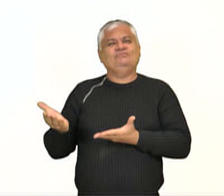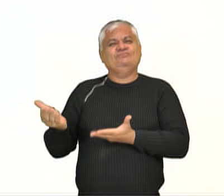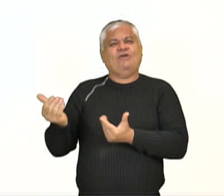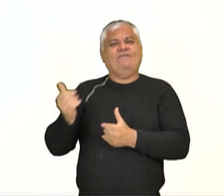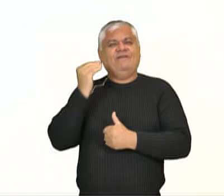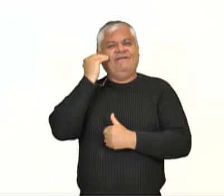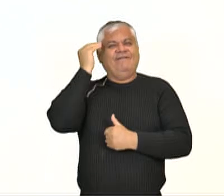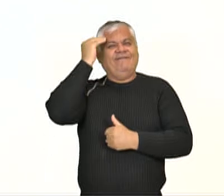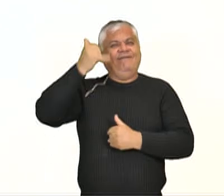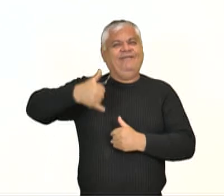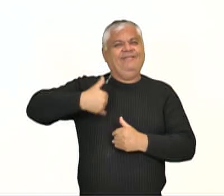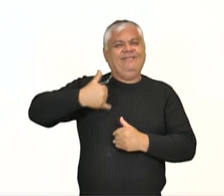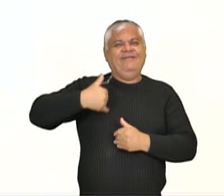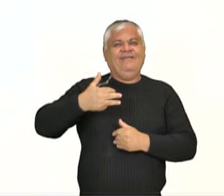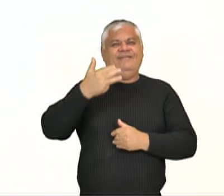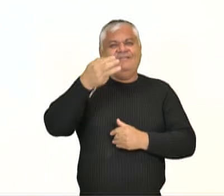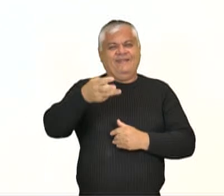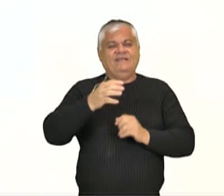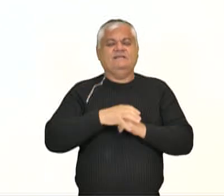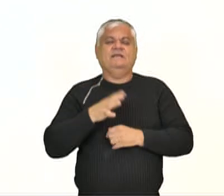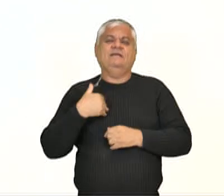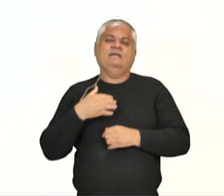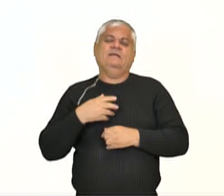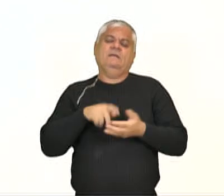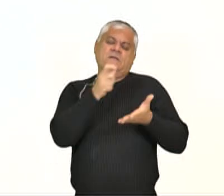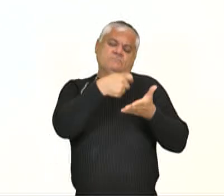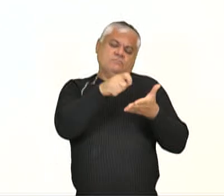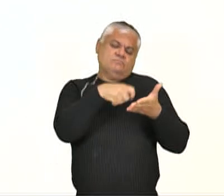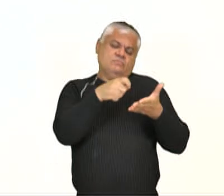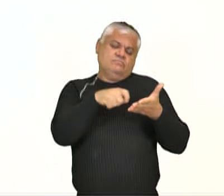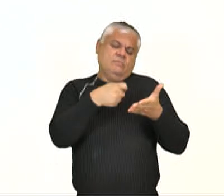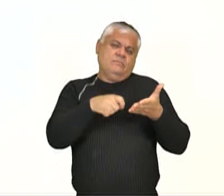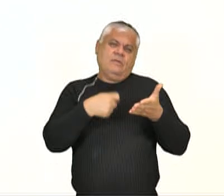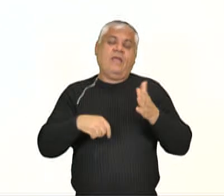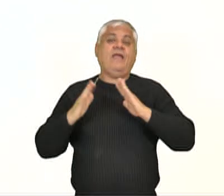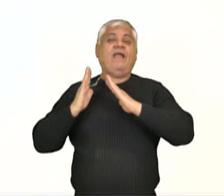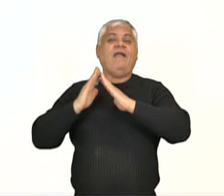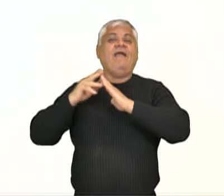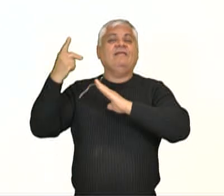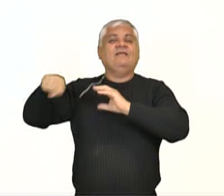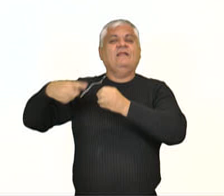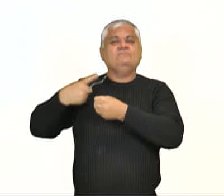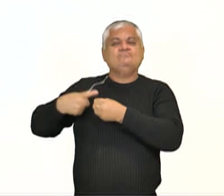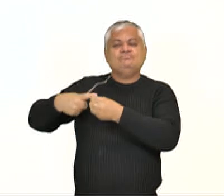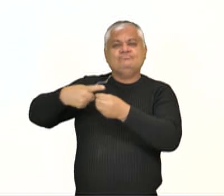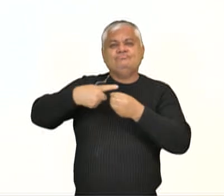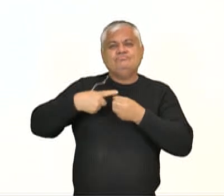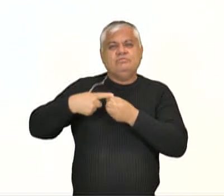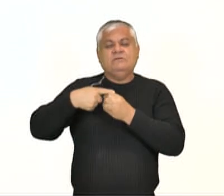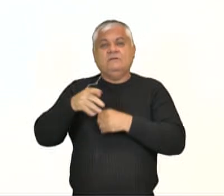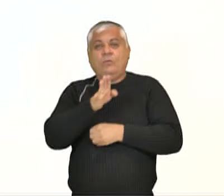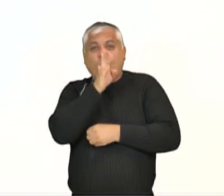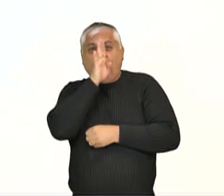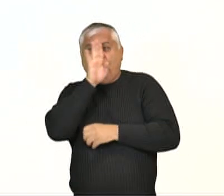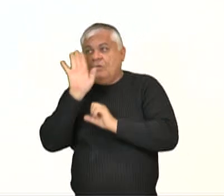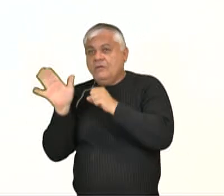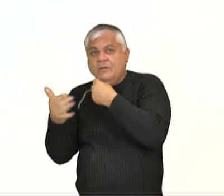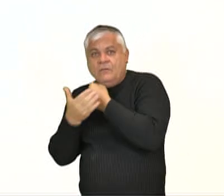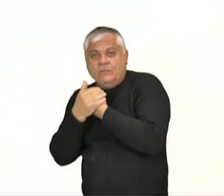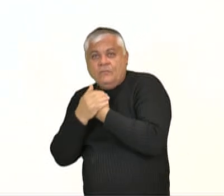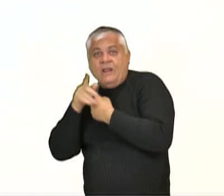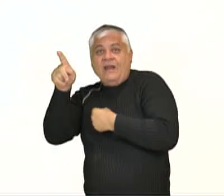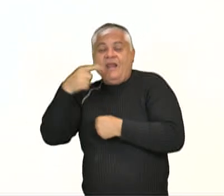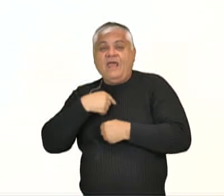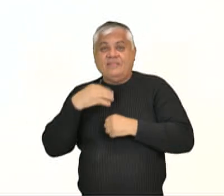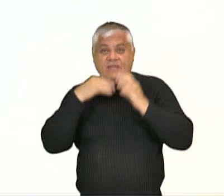com apenas 13 anos, narra a rotina da pequena comunidade onde ela vivia, escondida com a família em Amsterdã,